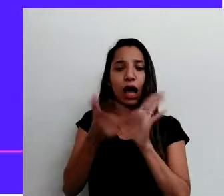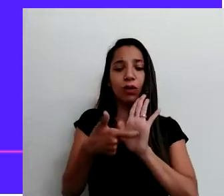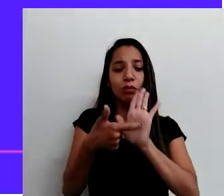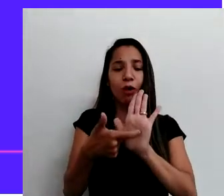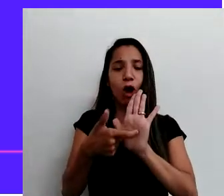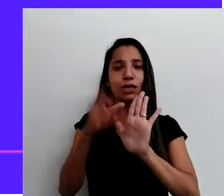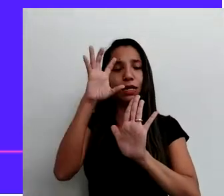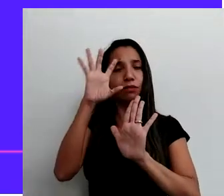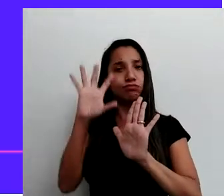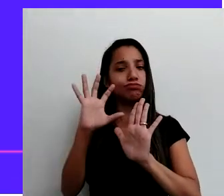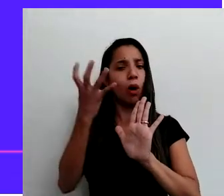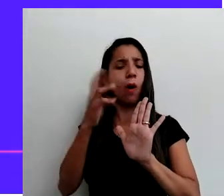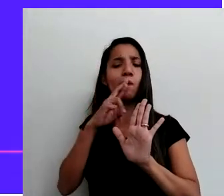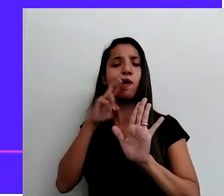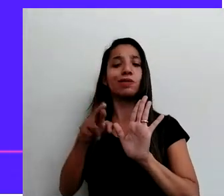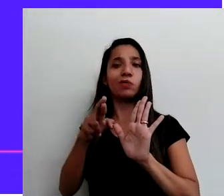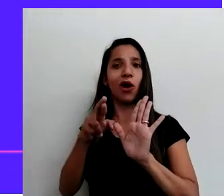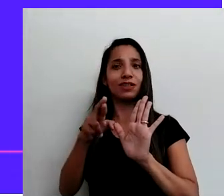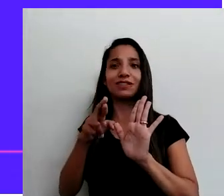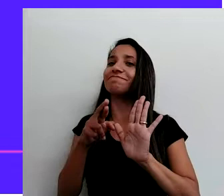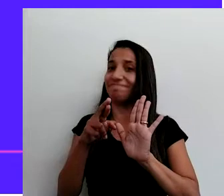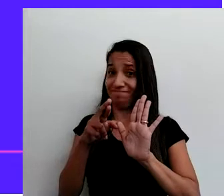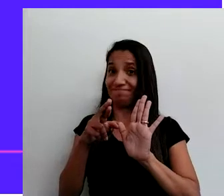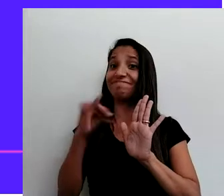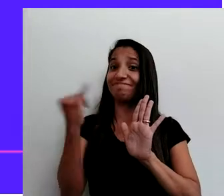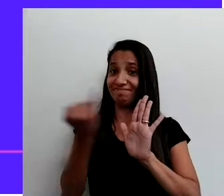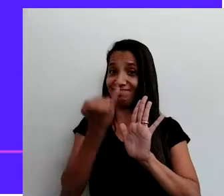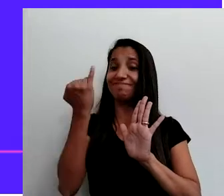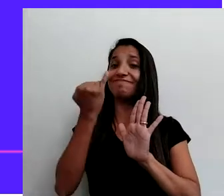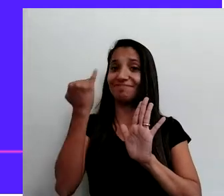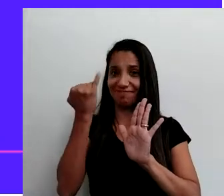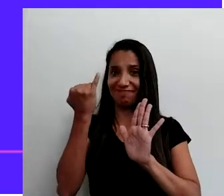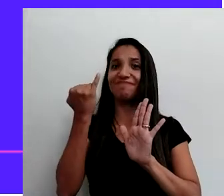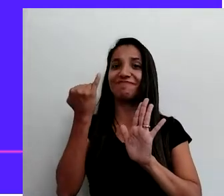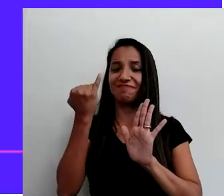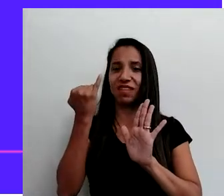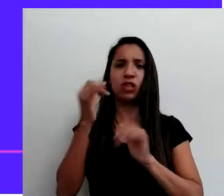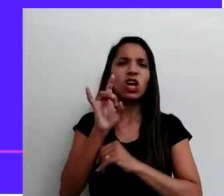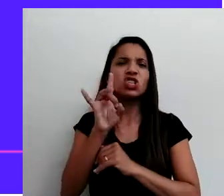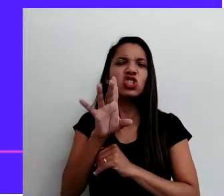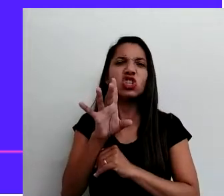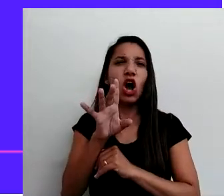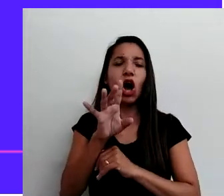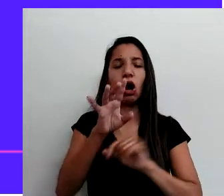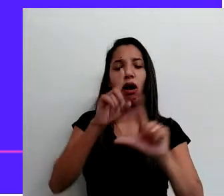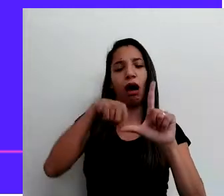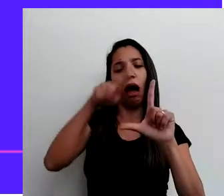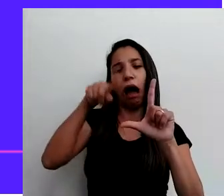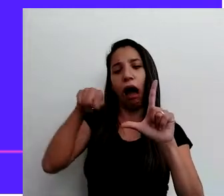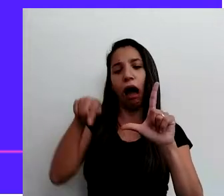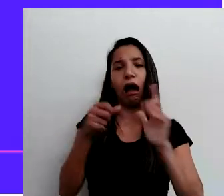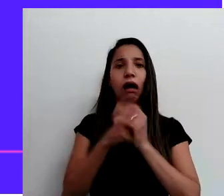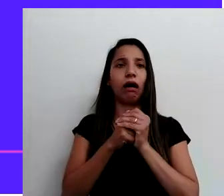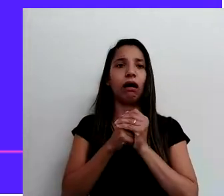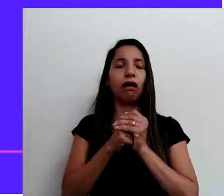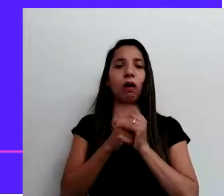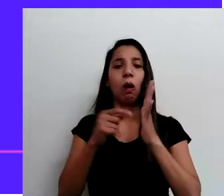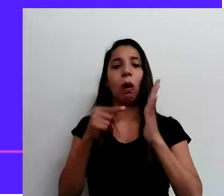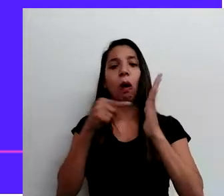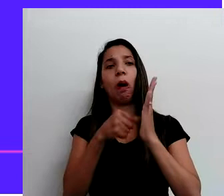Apontar soluções, e até tinha notado isso aqui: não é só sobre diagnóstico, não é só sobre denúncia, é sobre